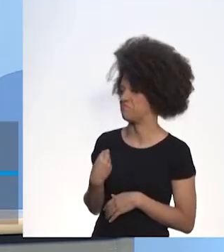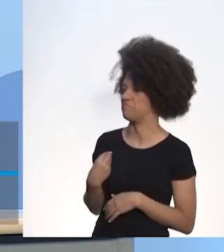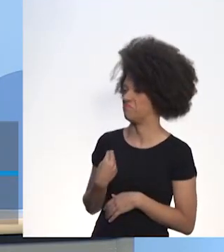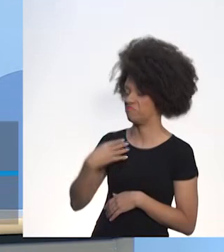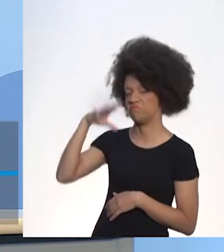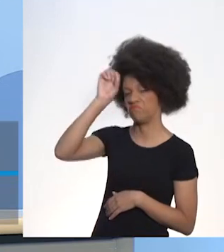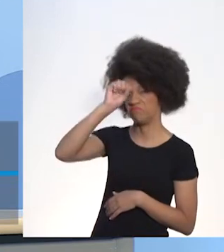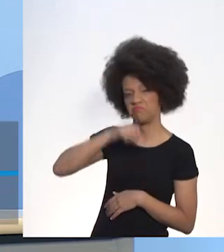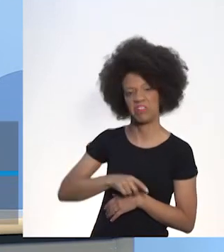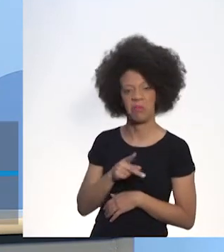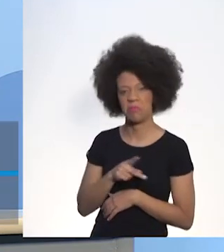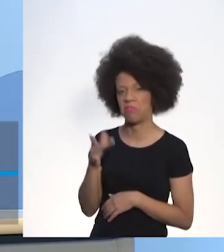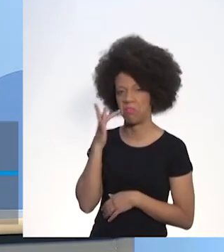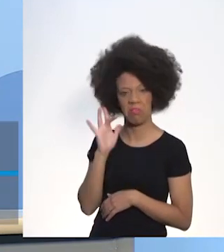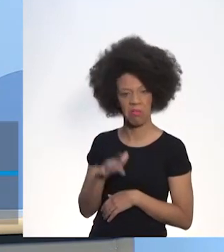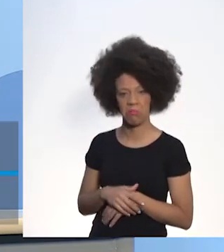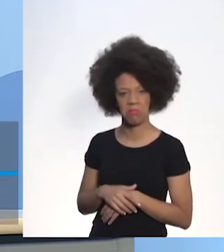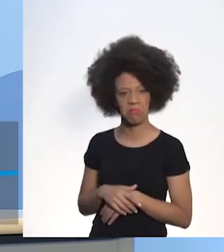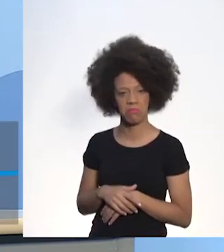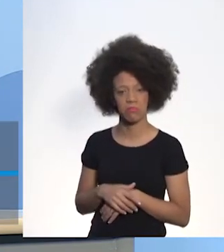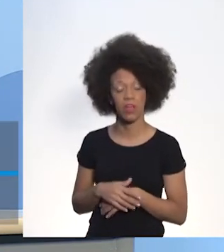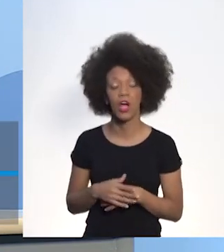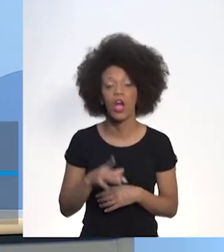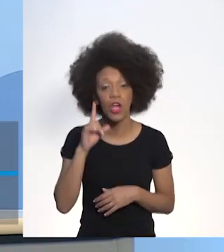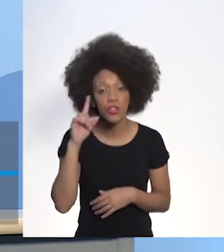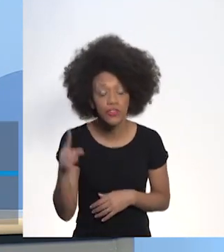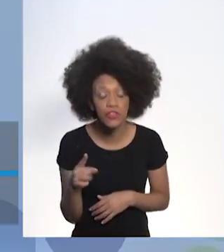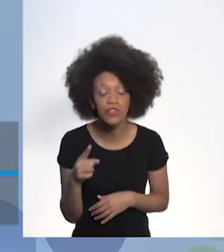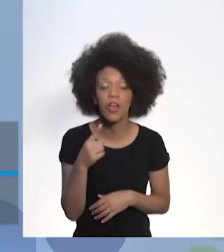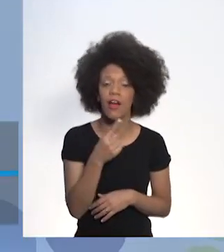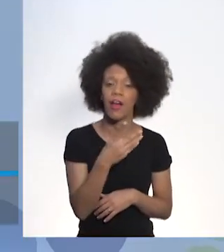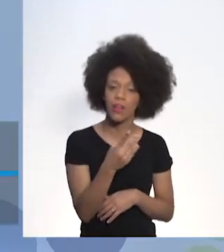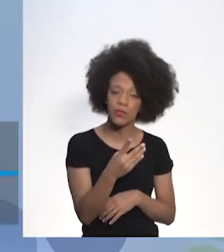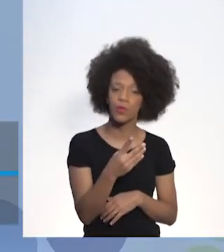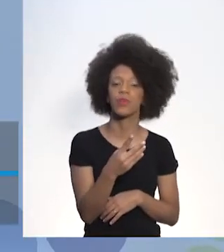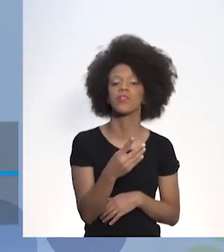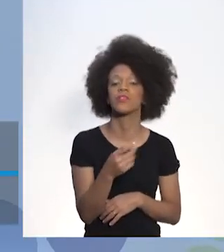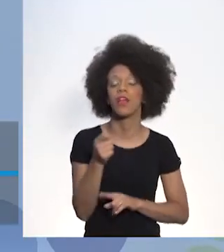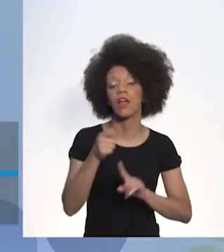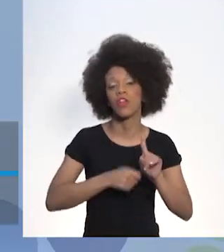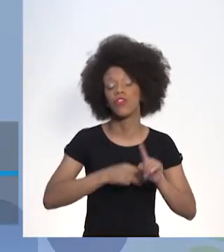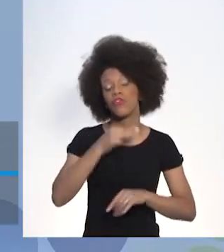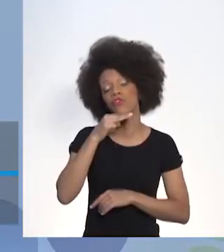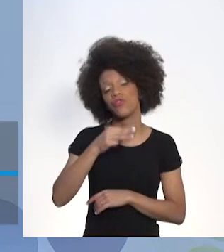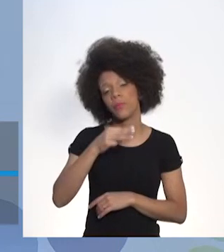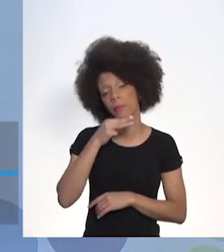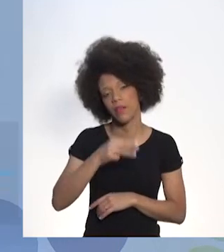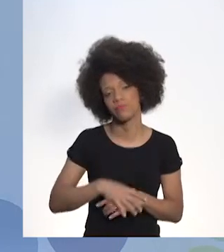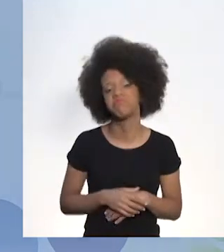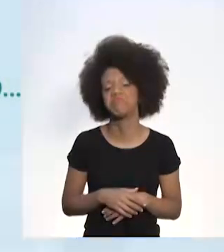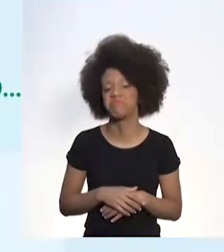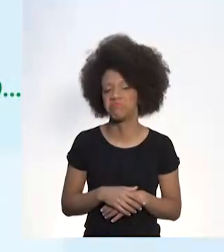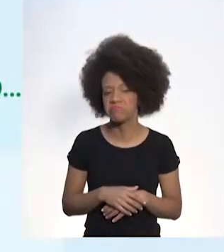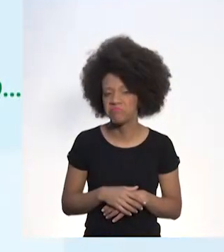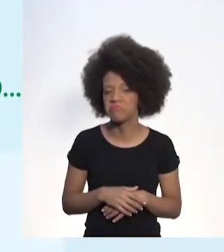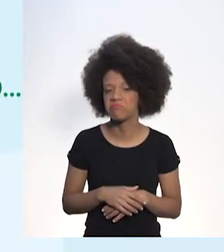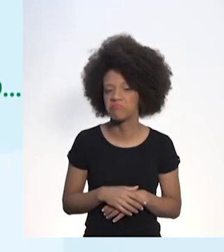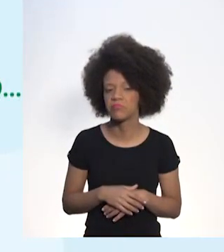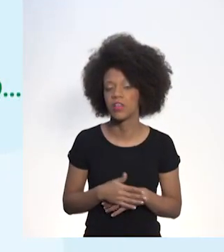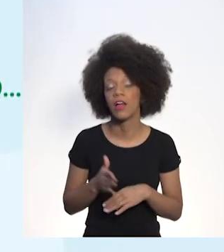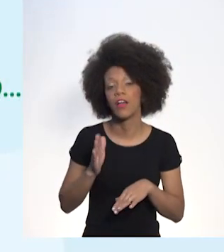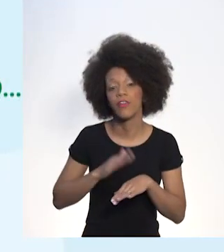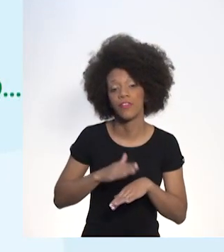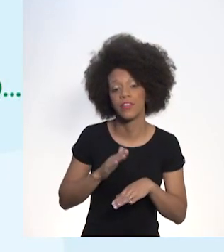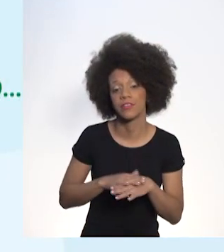sabe professora por- aqui não sabia disso, não. Ó, dia 14 Não. de março, ó, pensa aí, ó. 14 de março. Fazendo